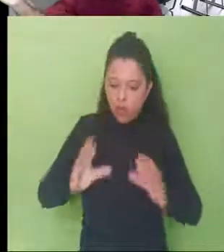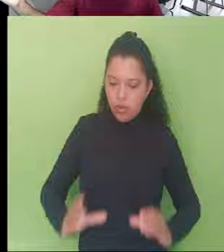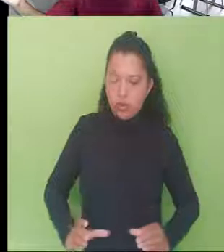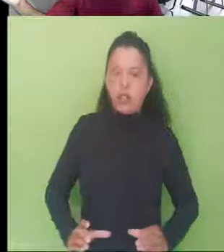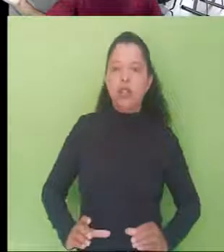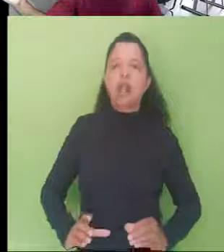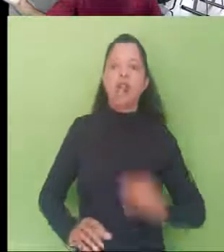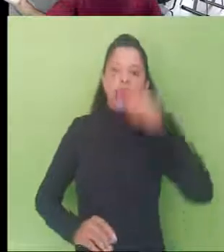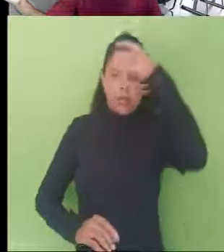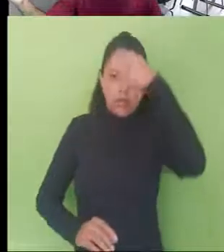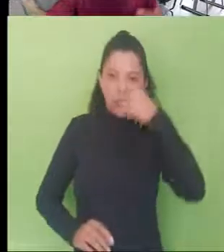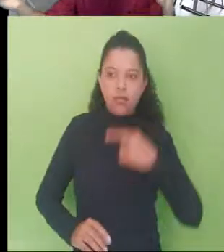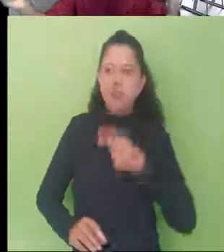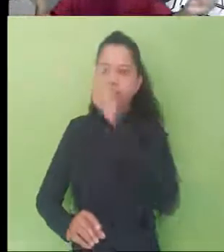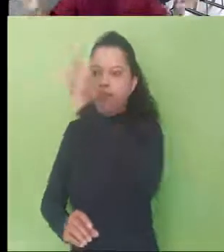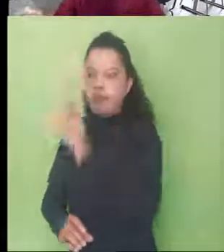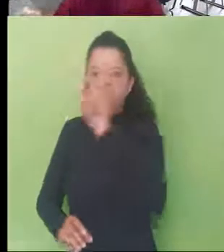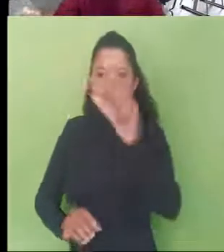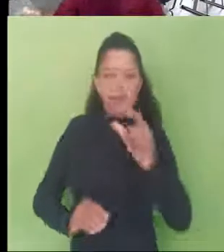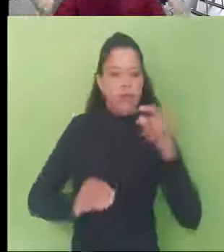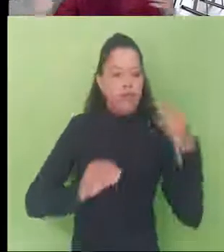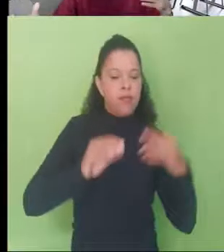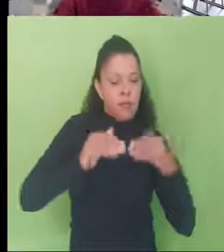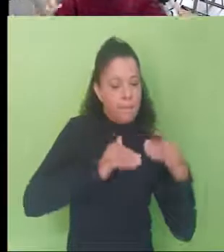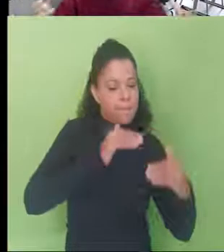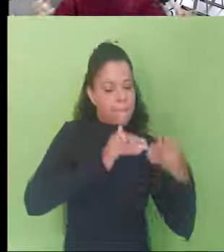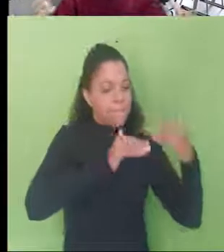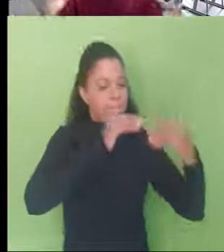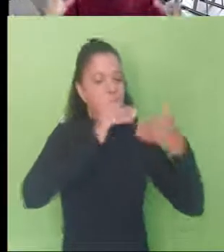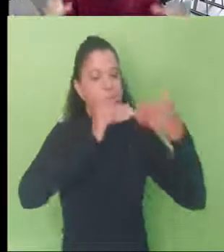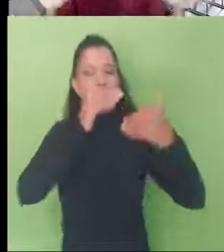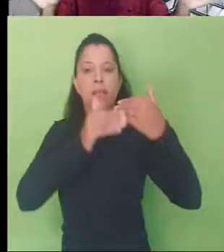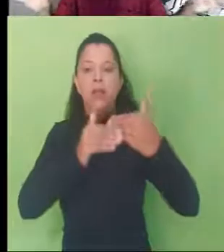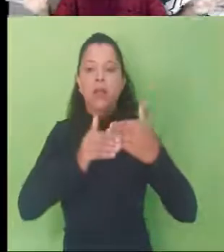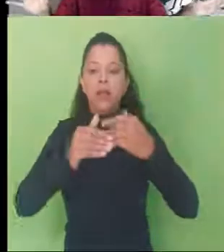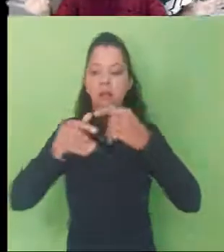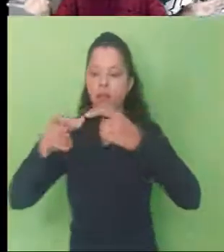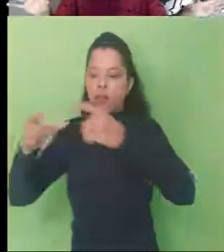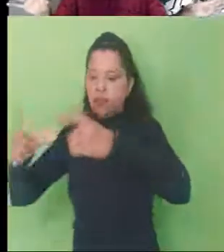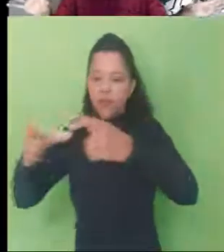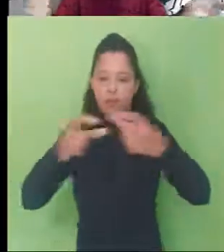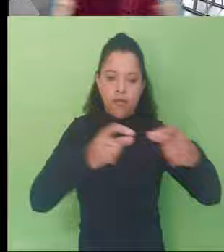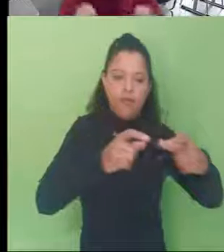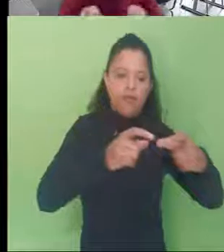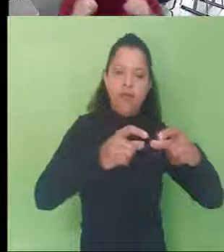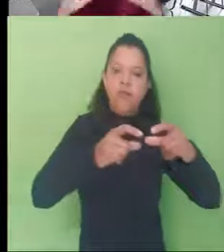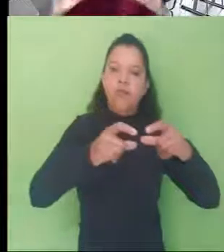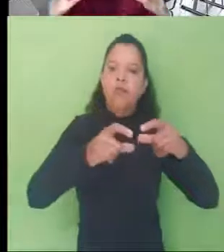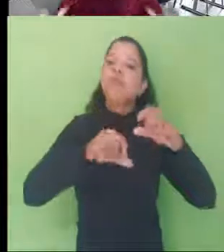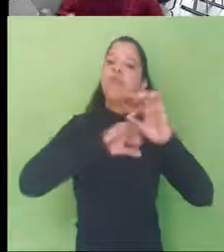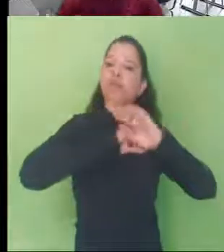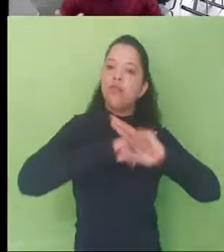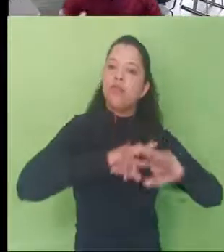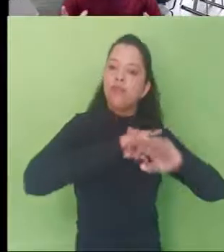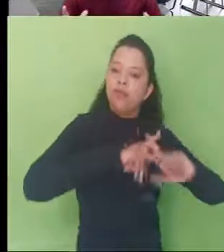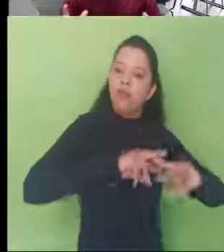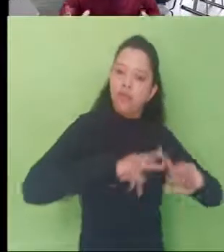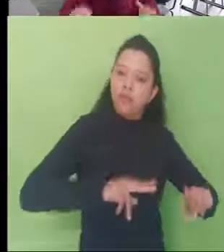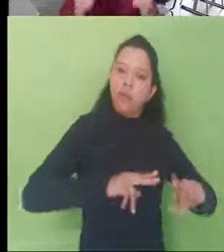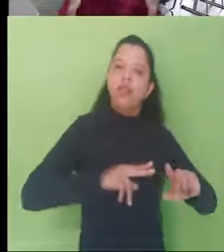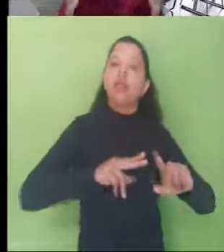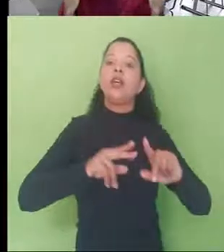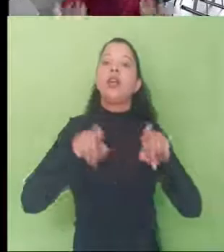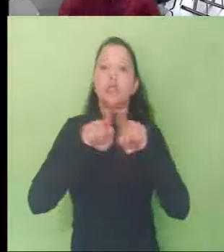tempo, em diferentes lugares. Então a história é a história dos povos, é a história das